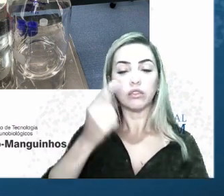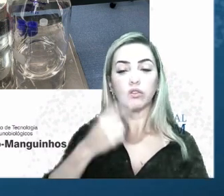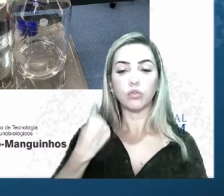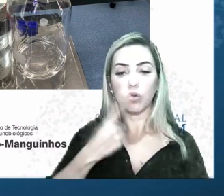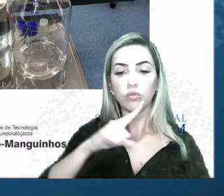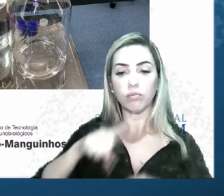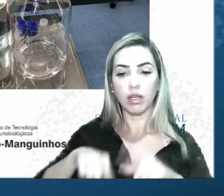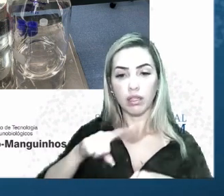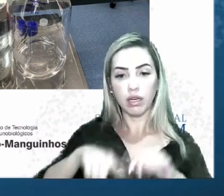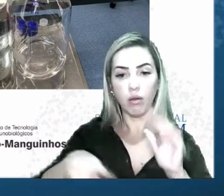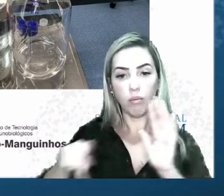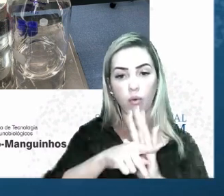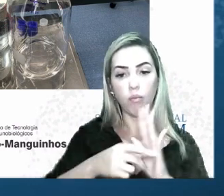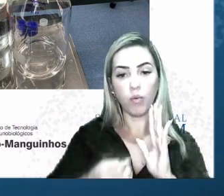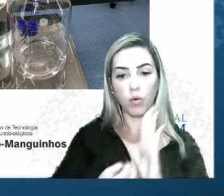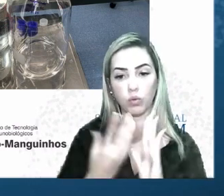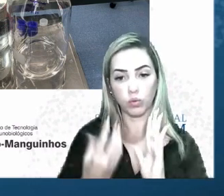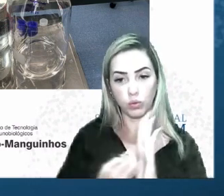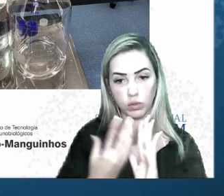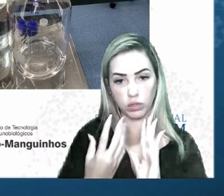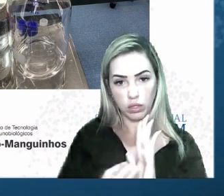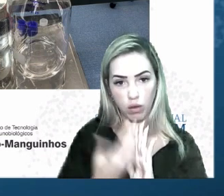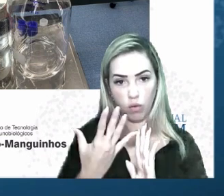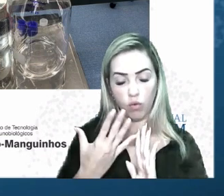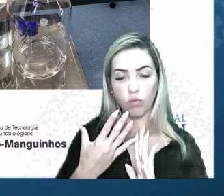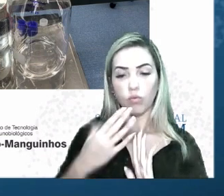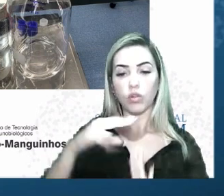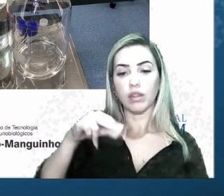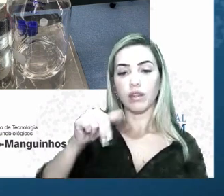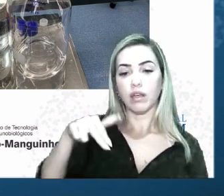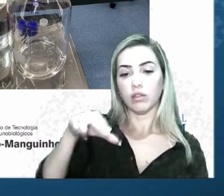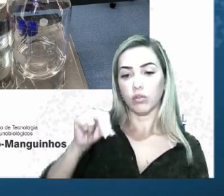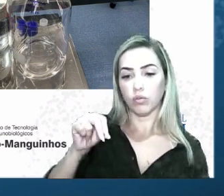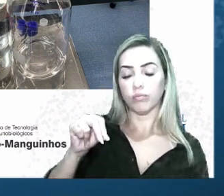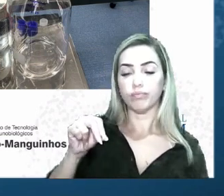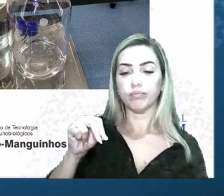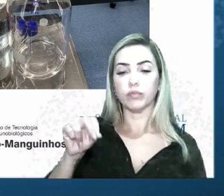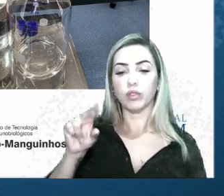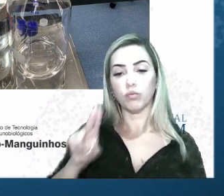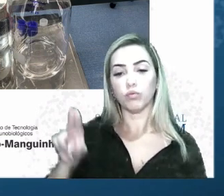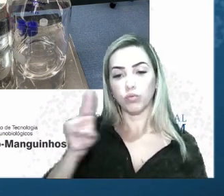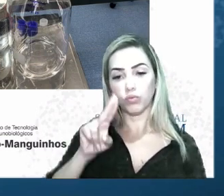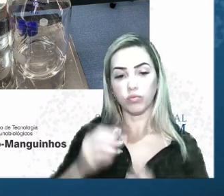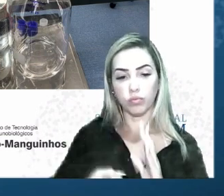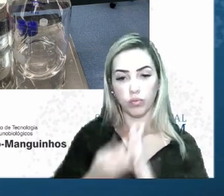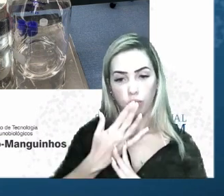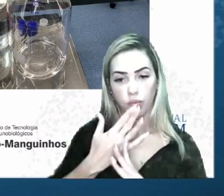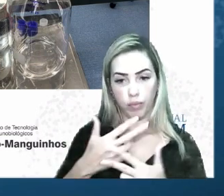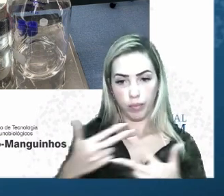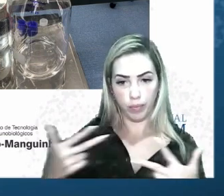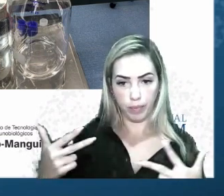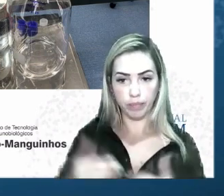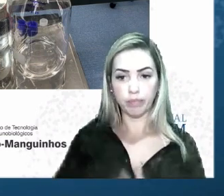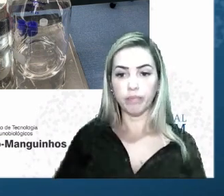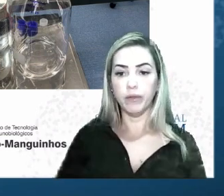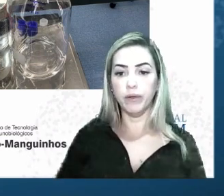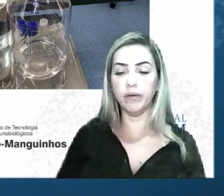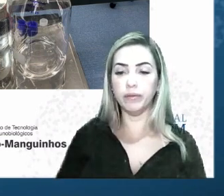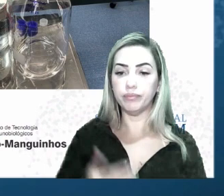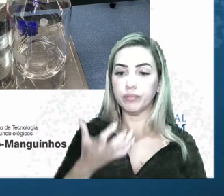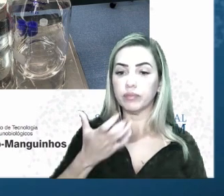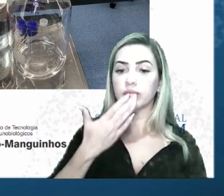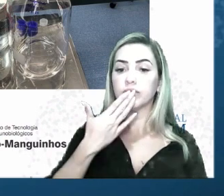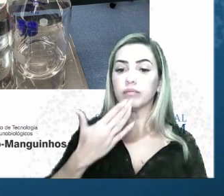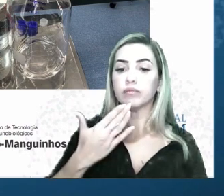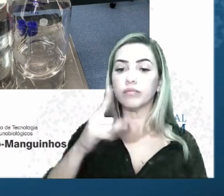de produção de nanopartículas em boas práticas de fabricação. Aí eu queria pedir para o pessoal lá para passar